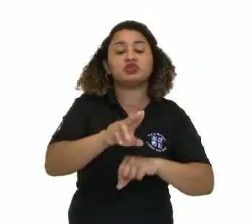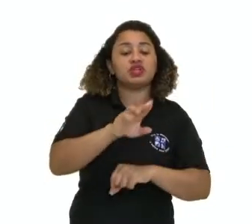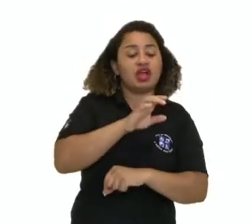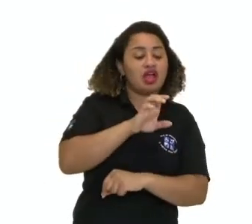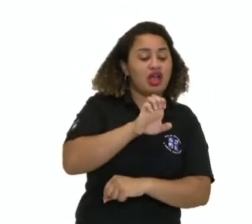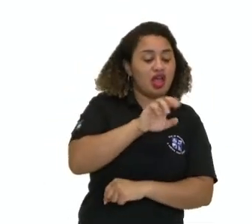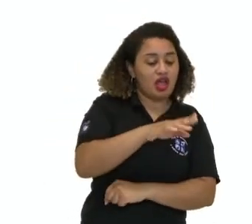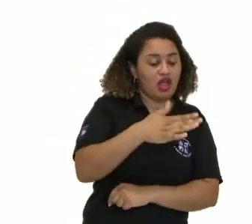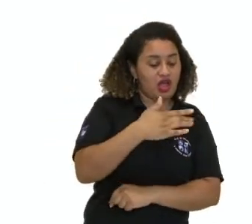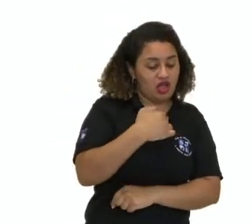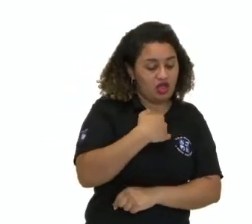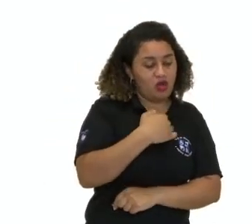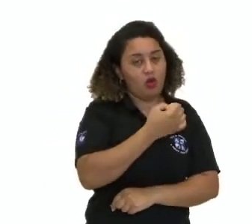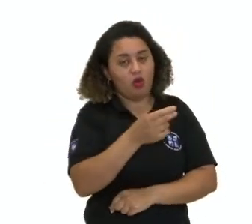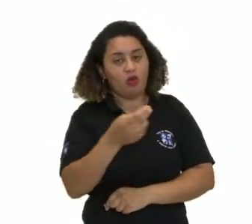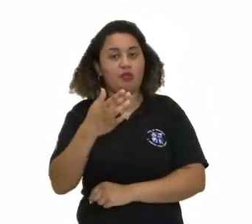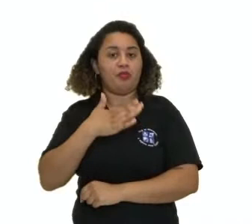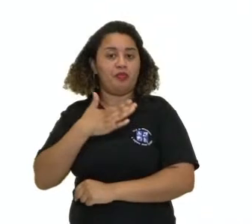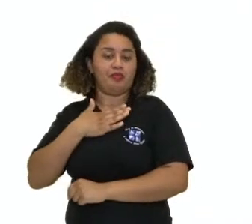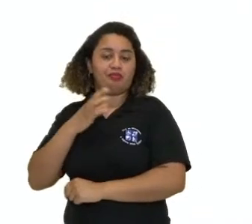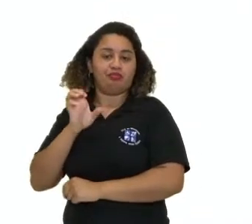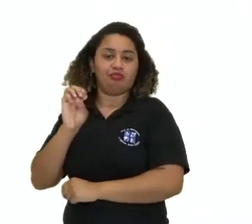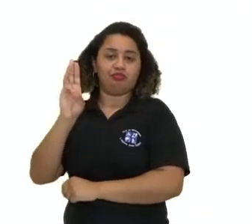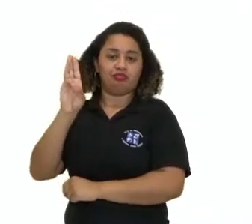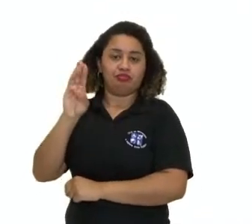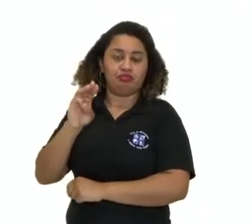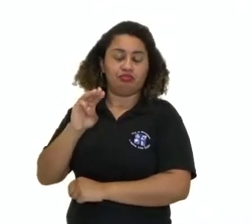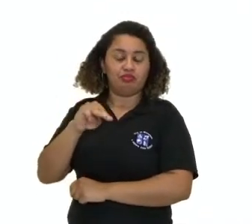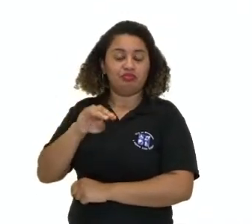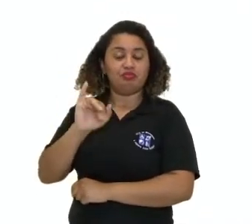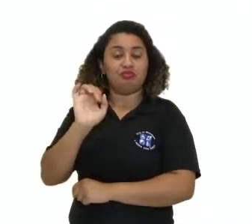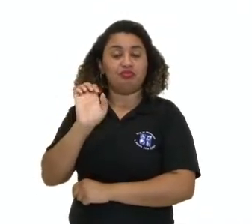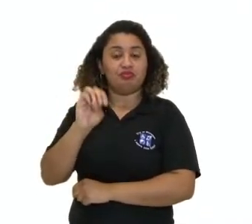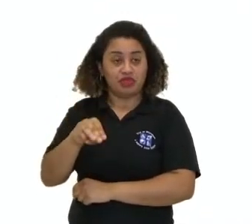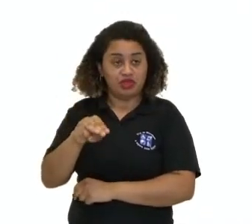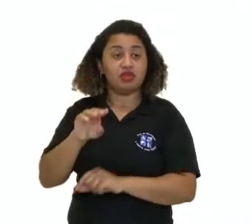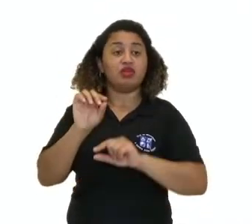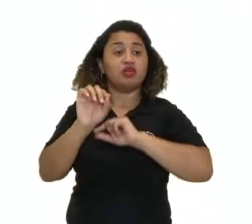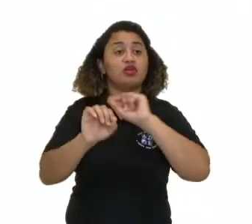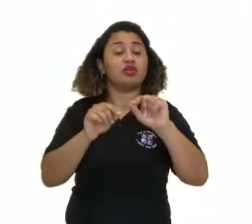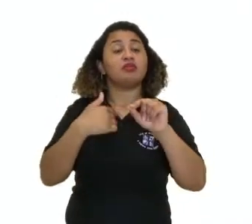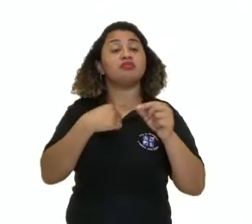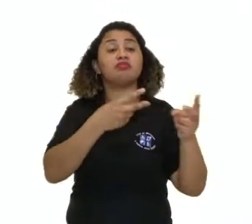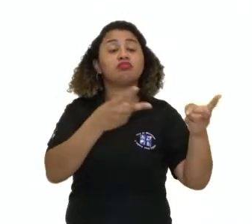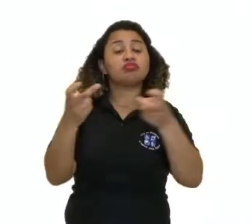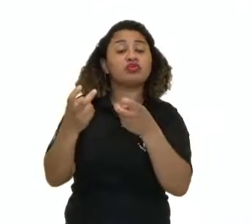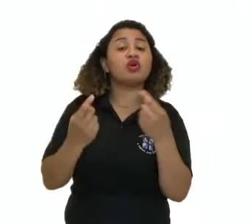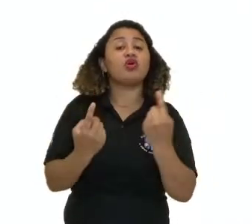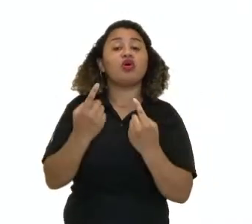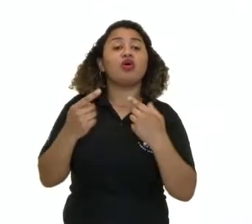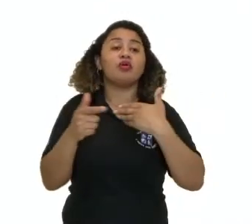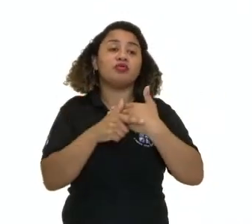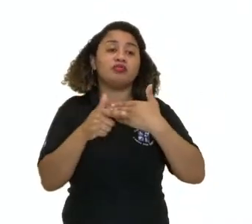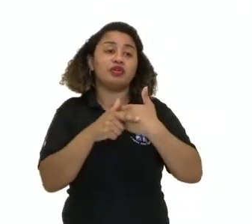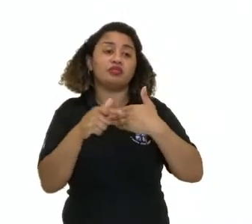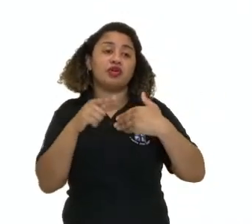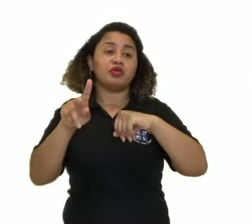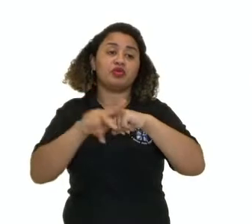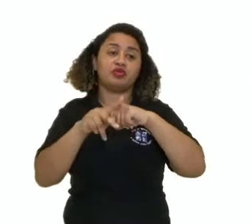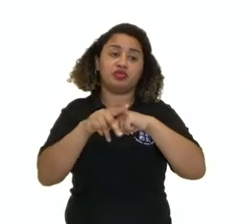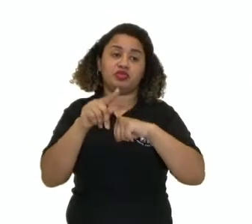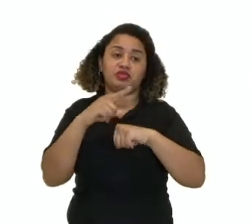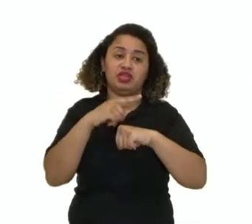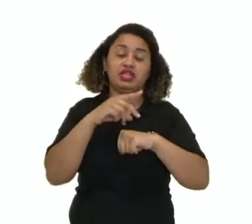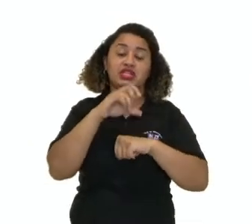ou mim nas construções acompanhadas da preposição para, basta verificar qual é a função exercida pelo pronome. Se